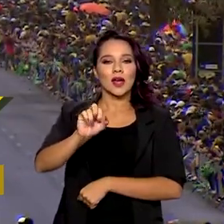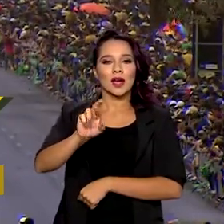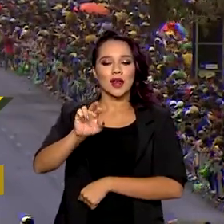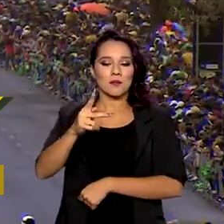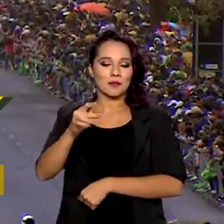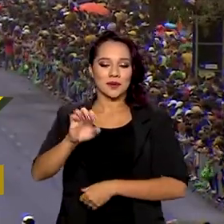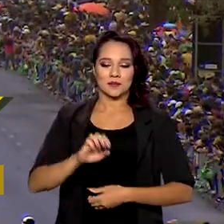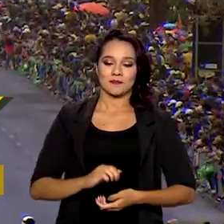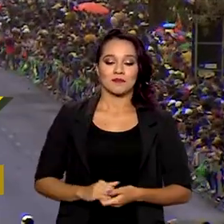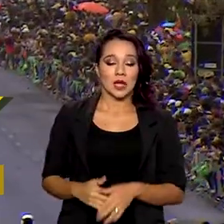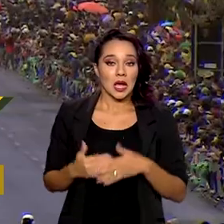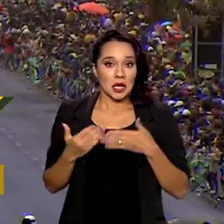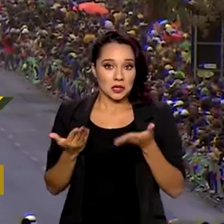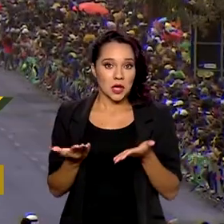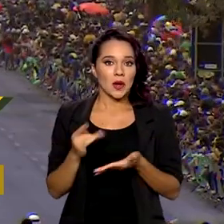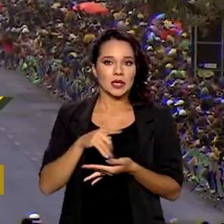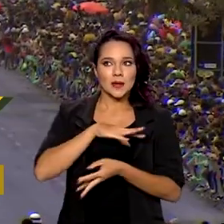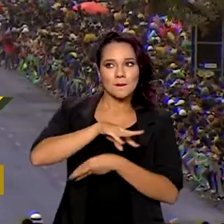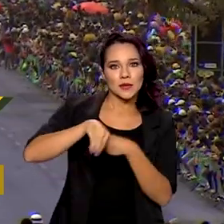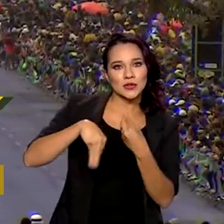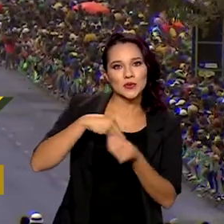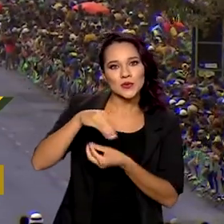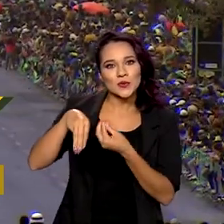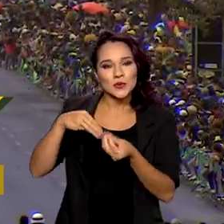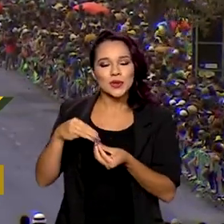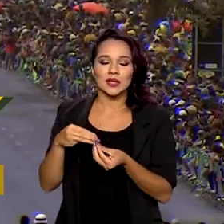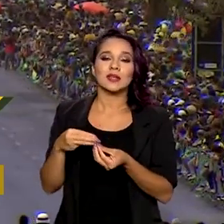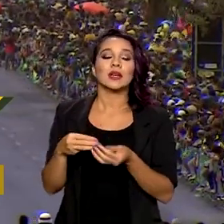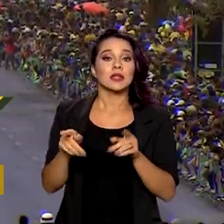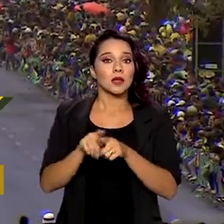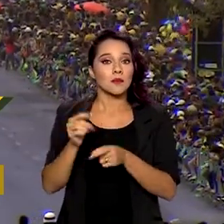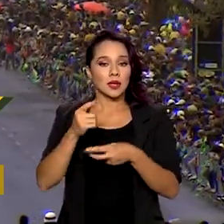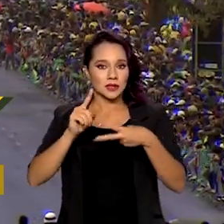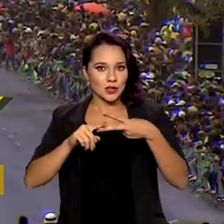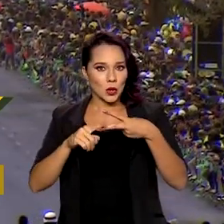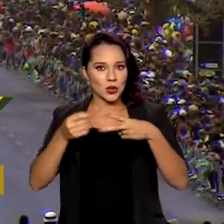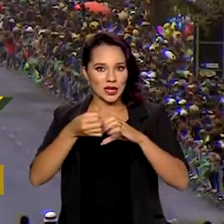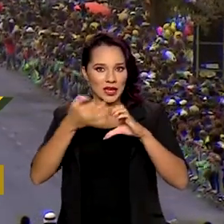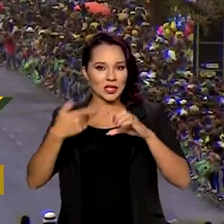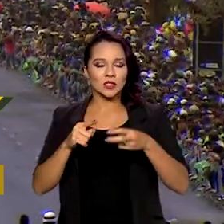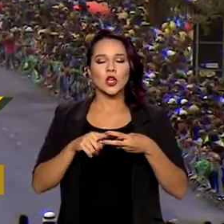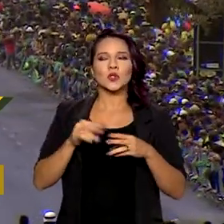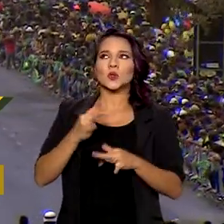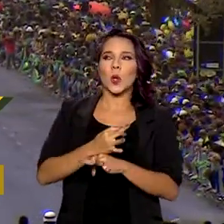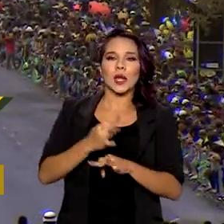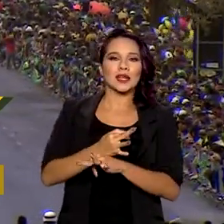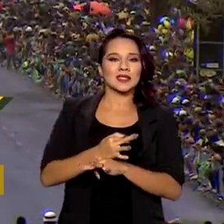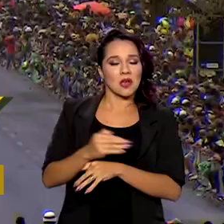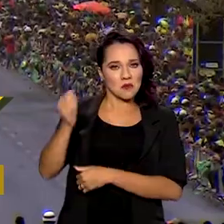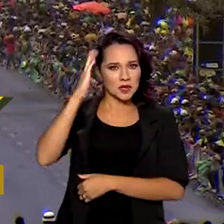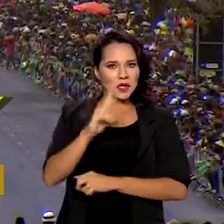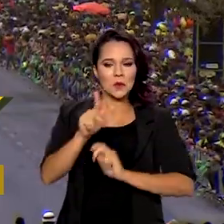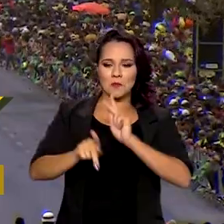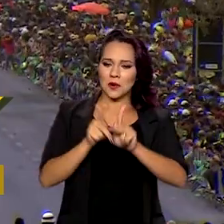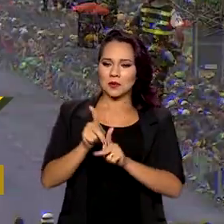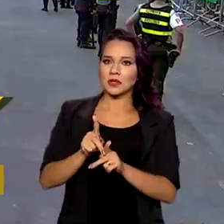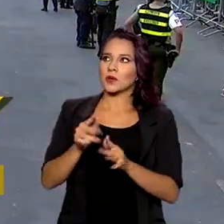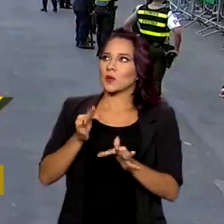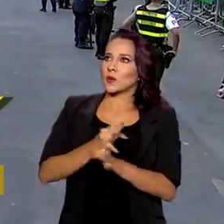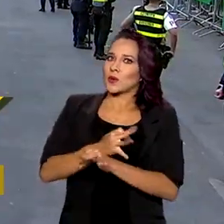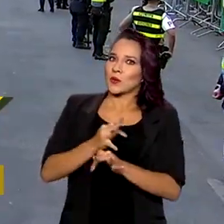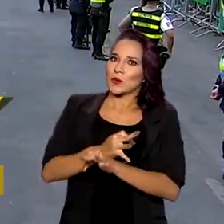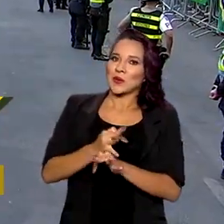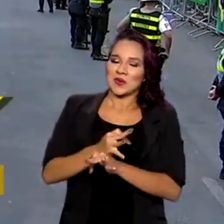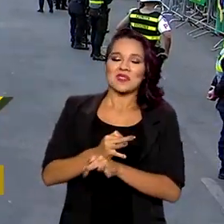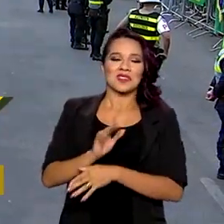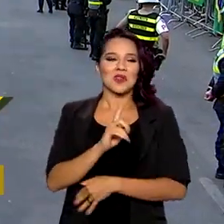Então, essa questão da miscigenação. Outra característica é a nossa tolerância. Então, o brasileiro é um povo extremamente tolerante,